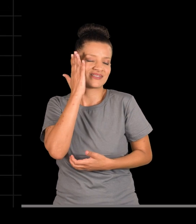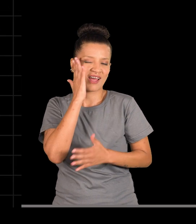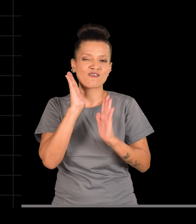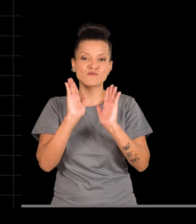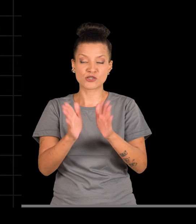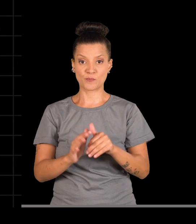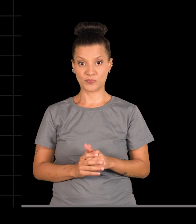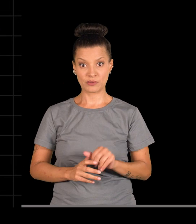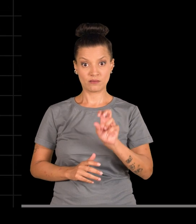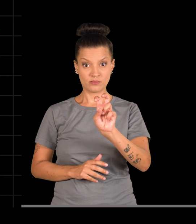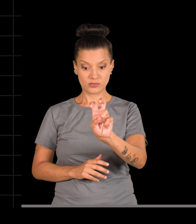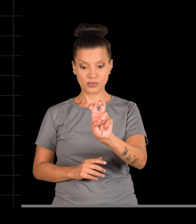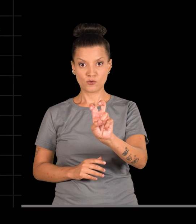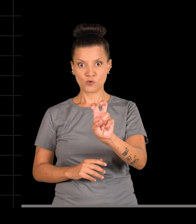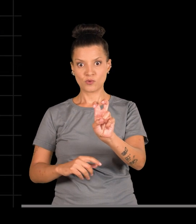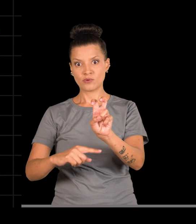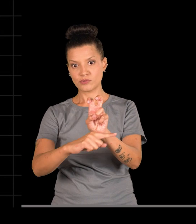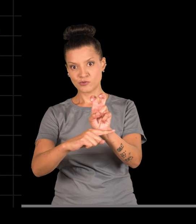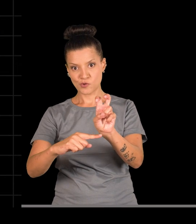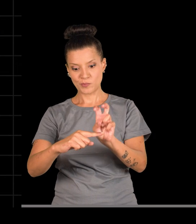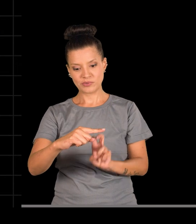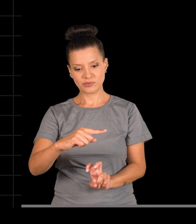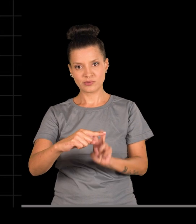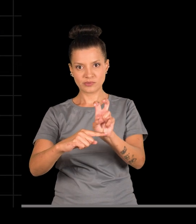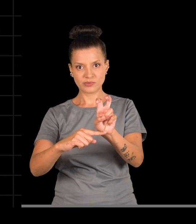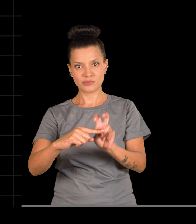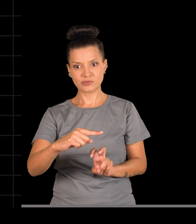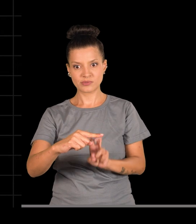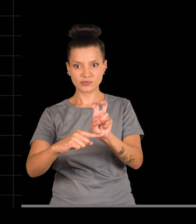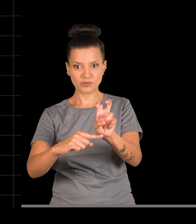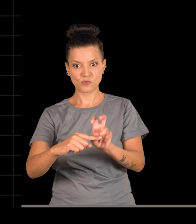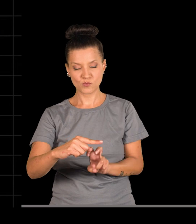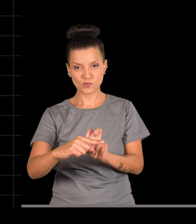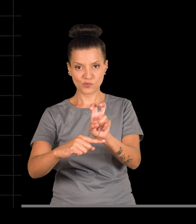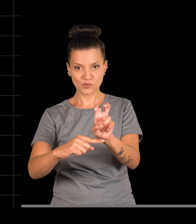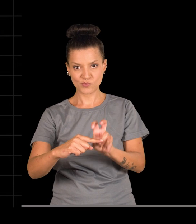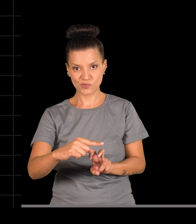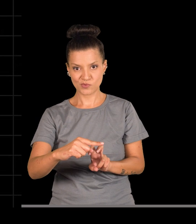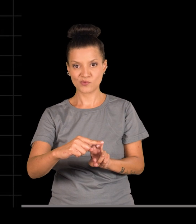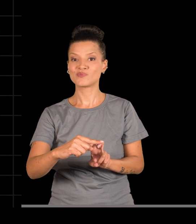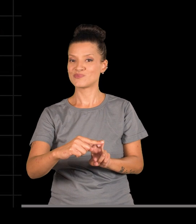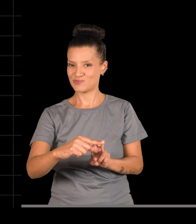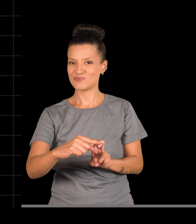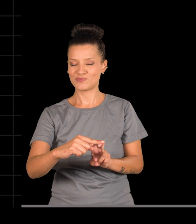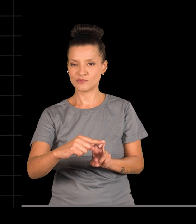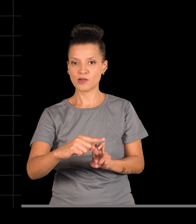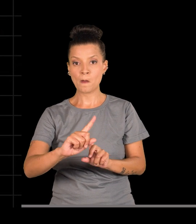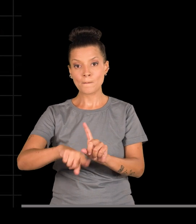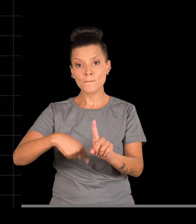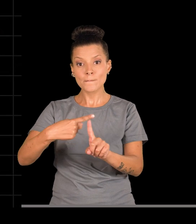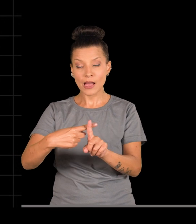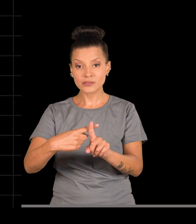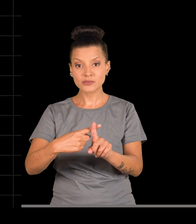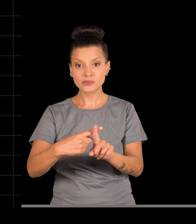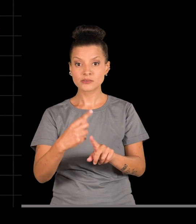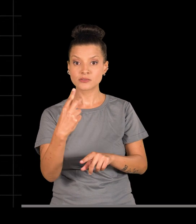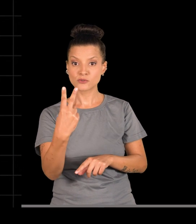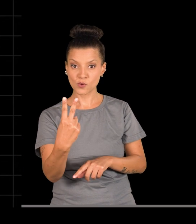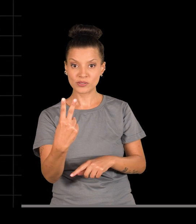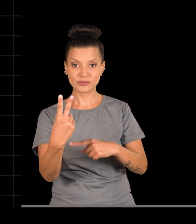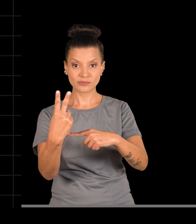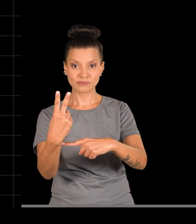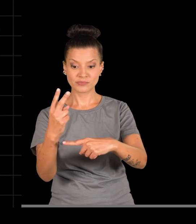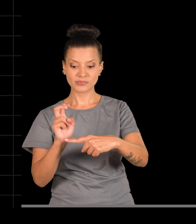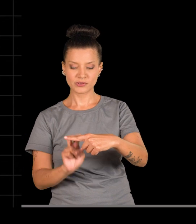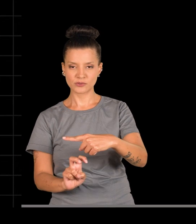sabe muito bem, né? Eu faria aqui 5 sobre 5 para representar esse 1, ficaria exatamente dessa forma aqui, né? 5 sobre 5, mais 2/5. Eu tenho que